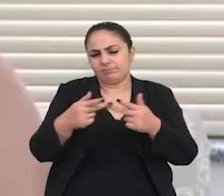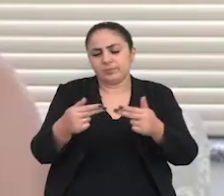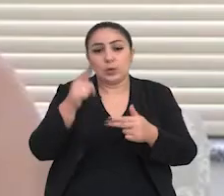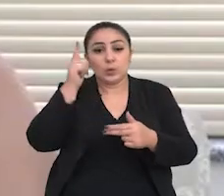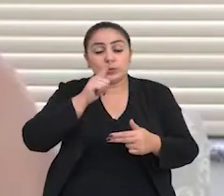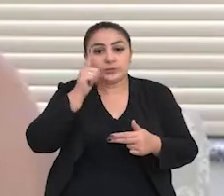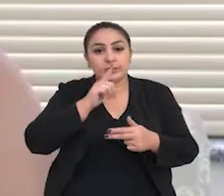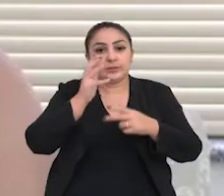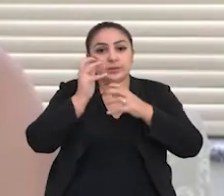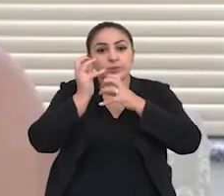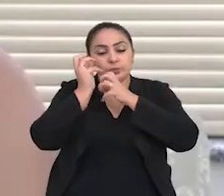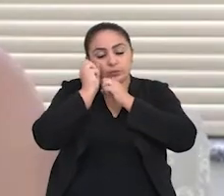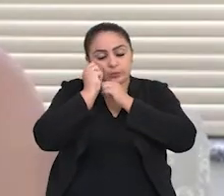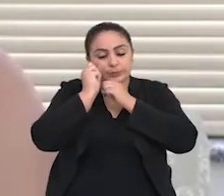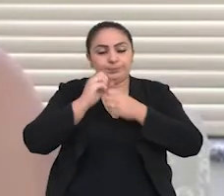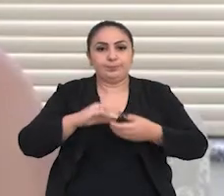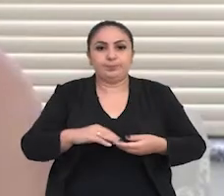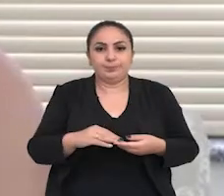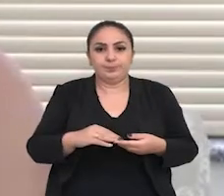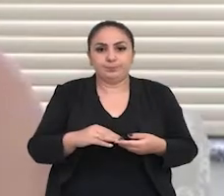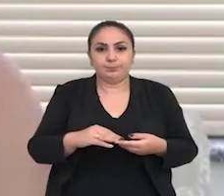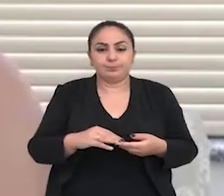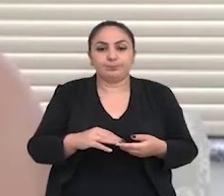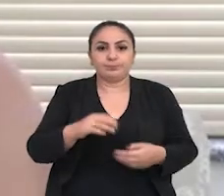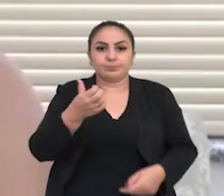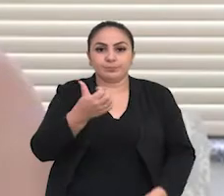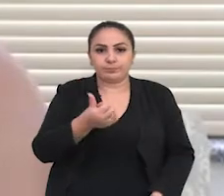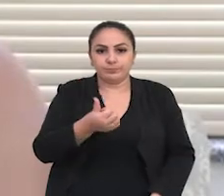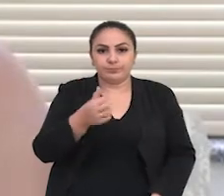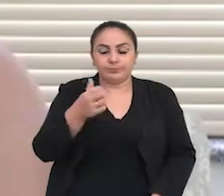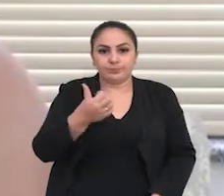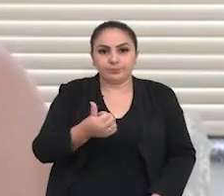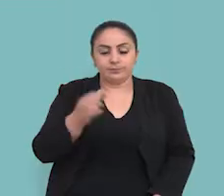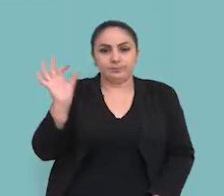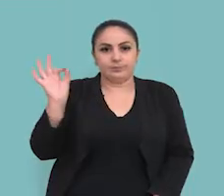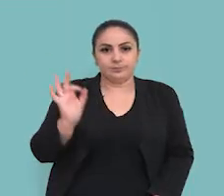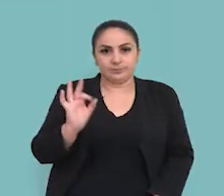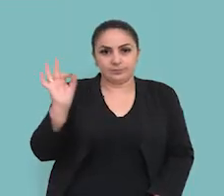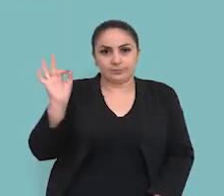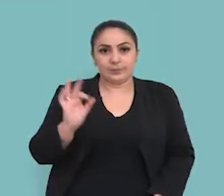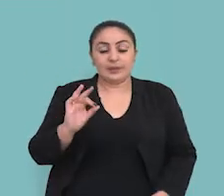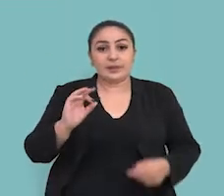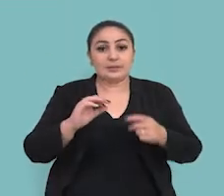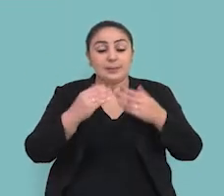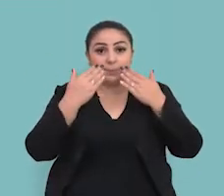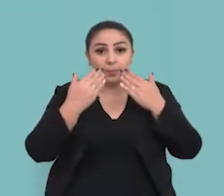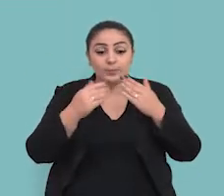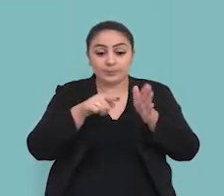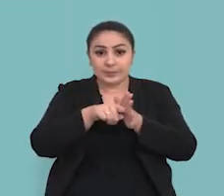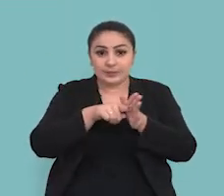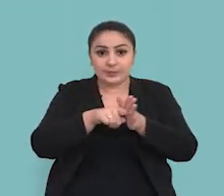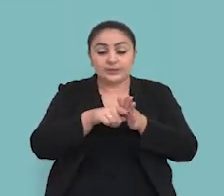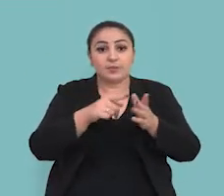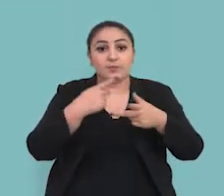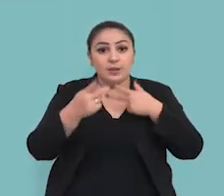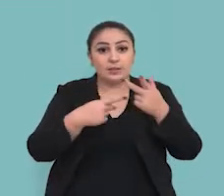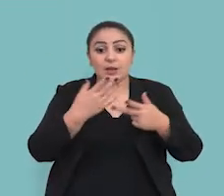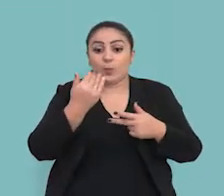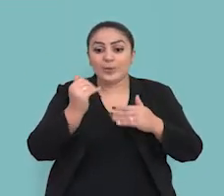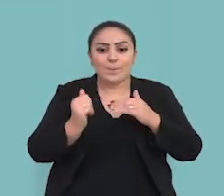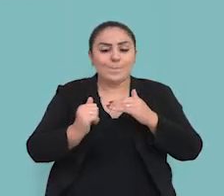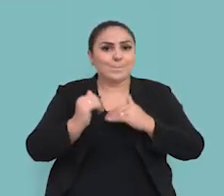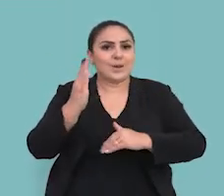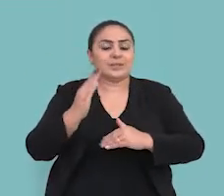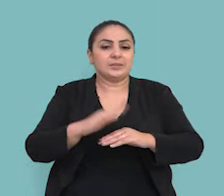outras substâncias para tentar induzir o sono. E 66% da amostra diz que